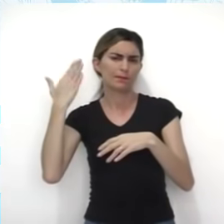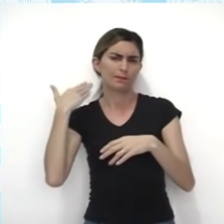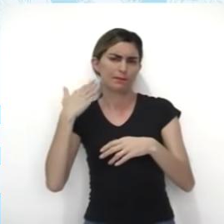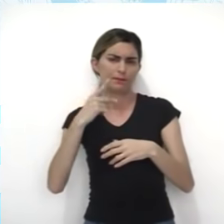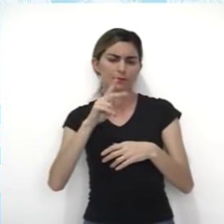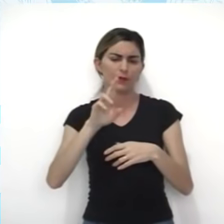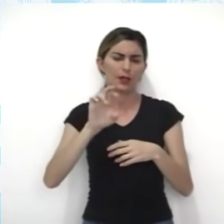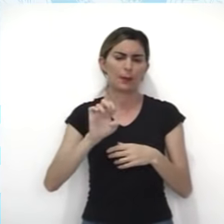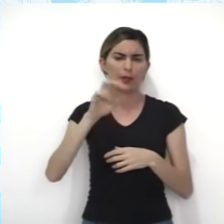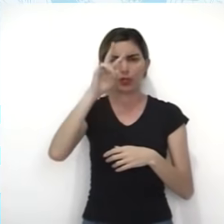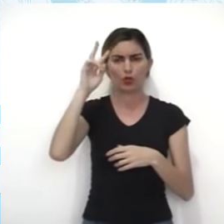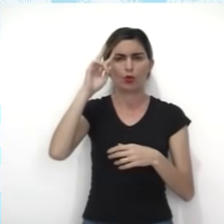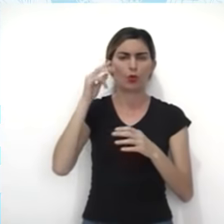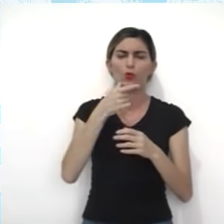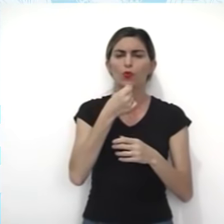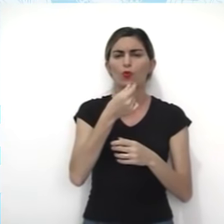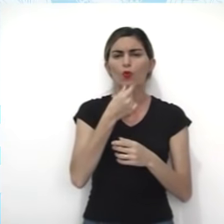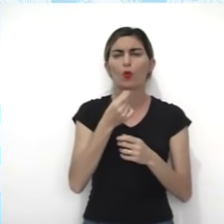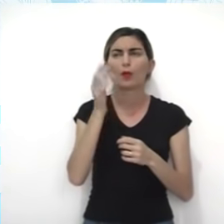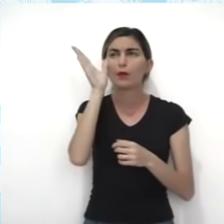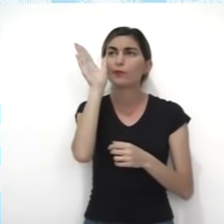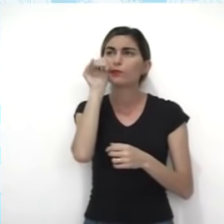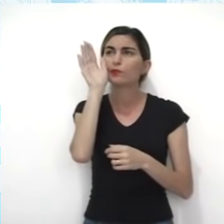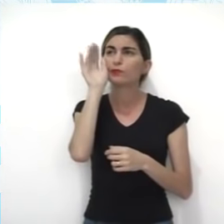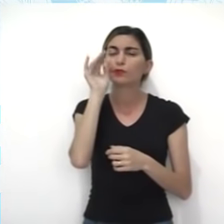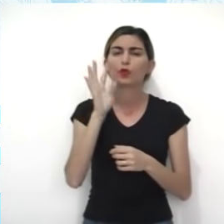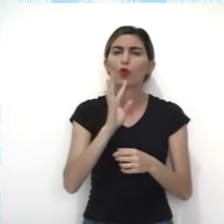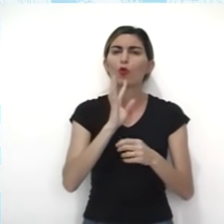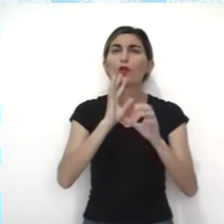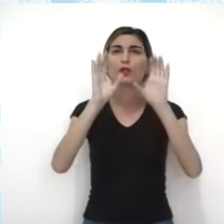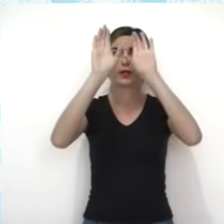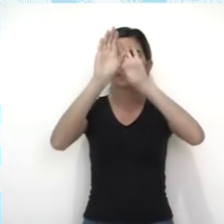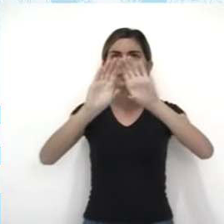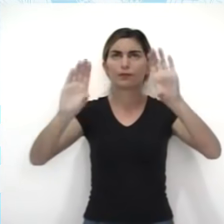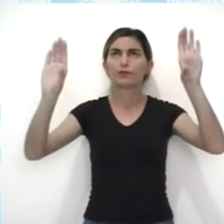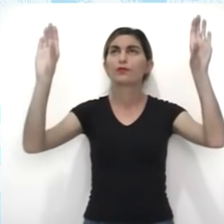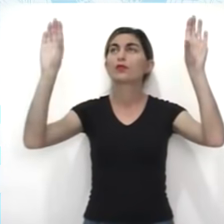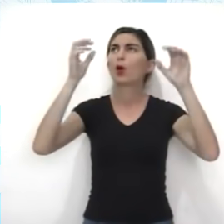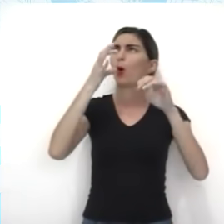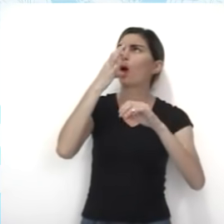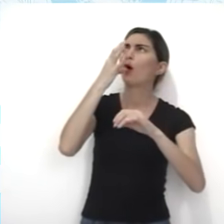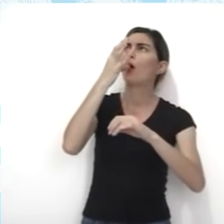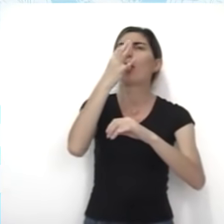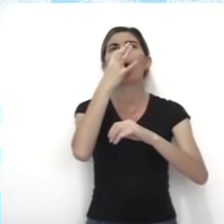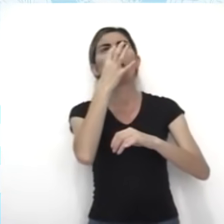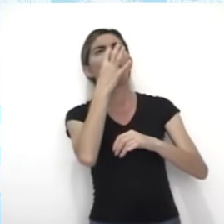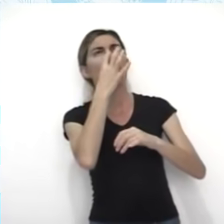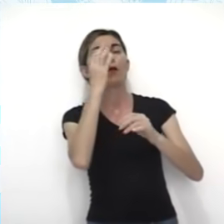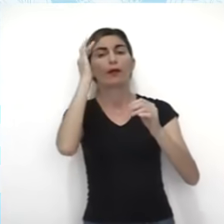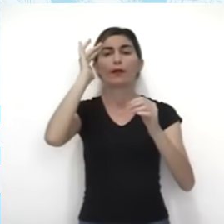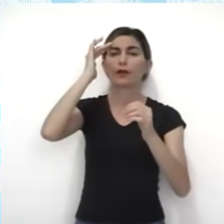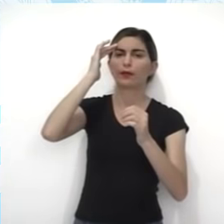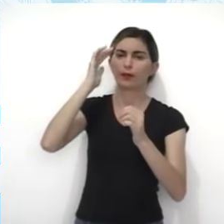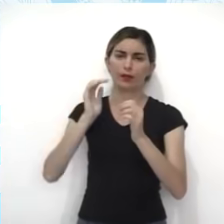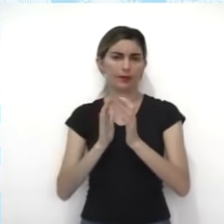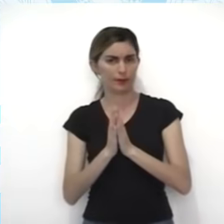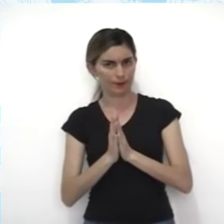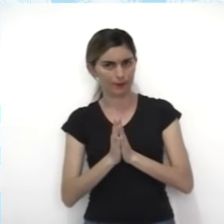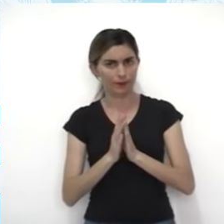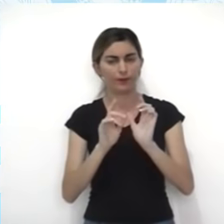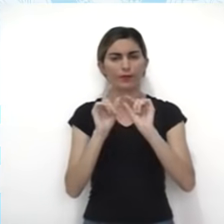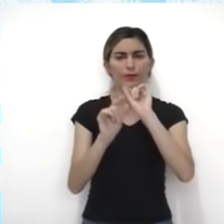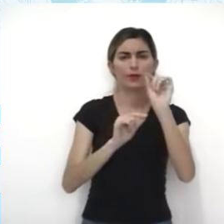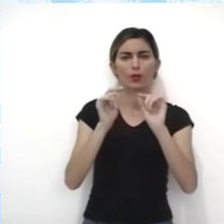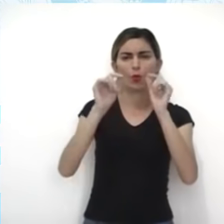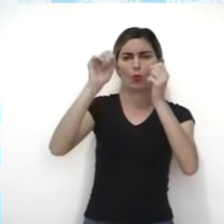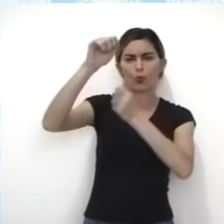desde a pré-história que o homem ele tem curiosidade de conhecer o céu em observar o céu entender os fenômenos